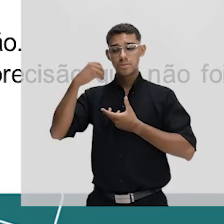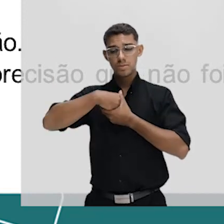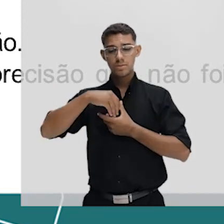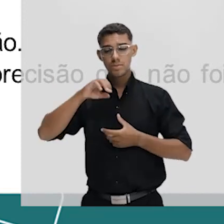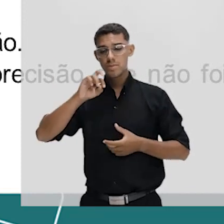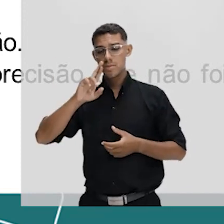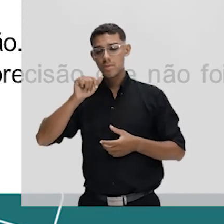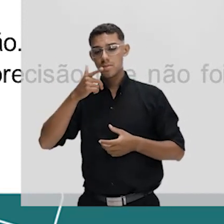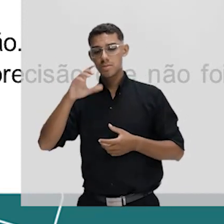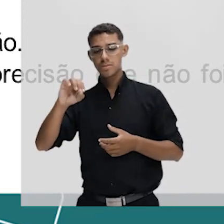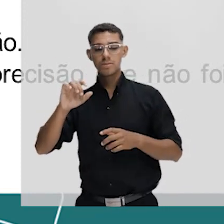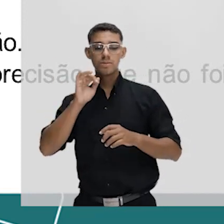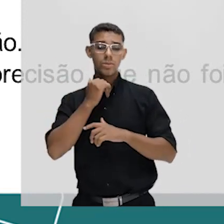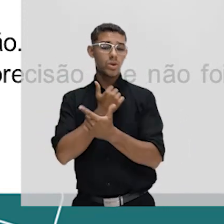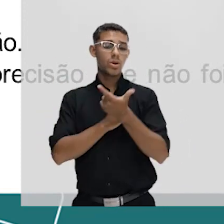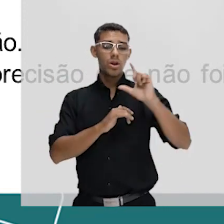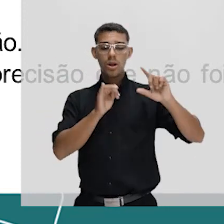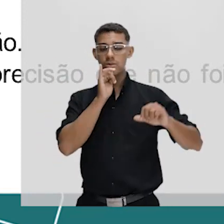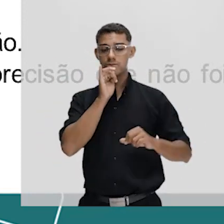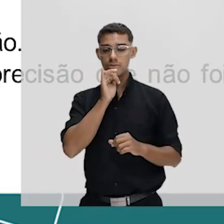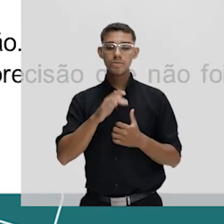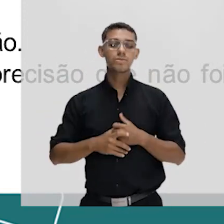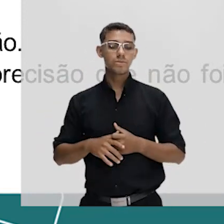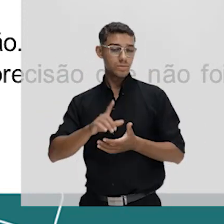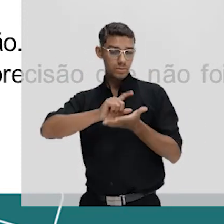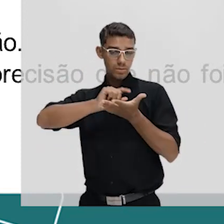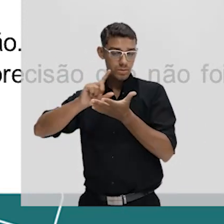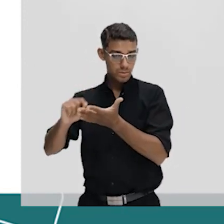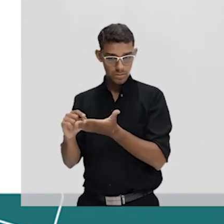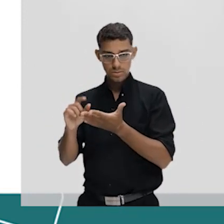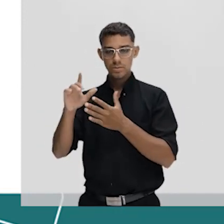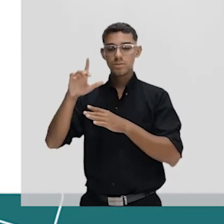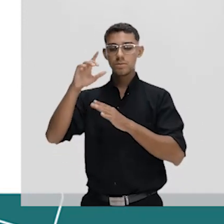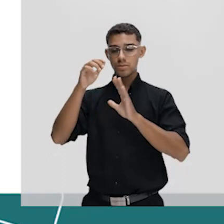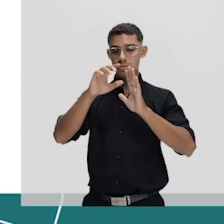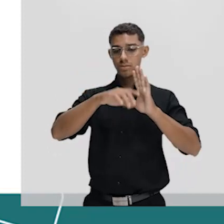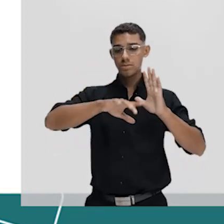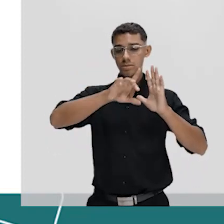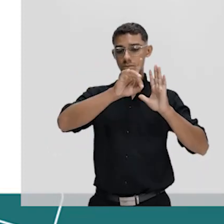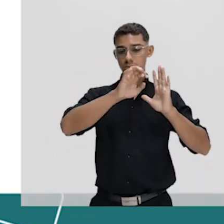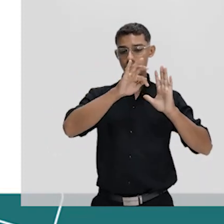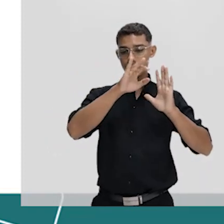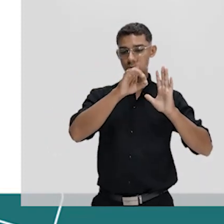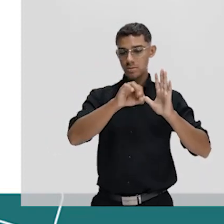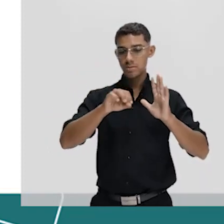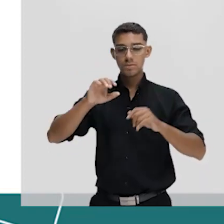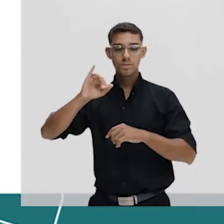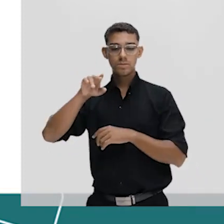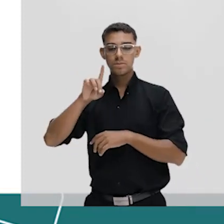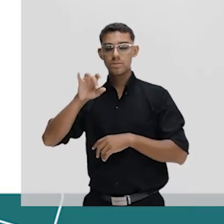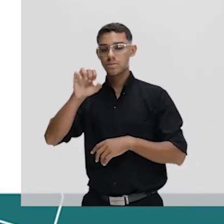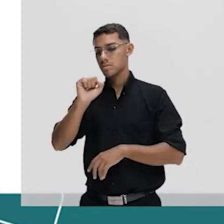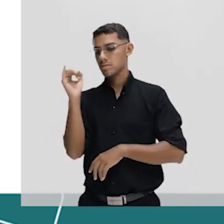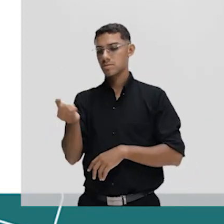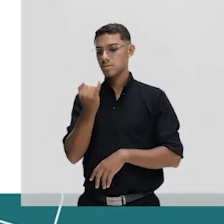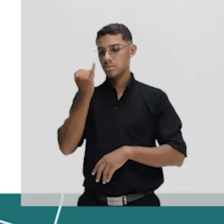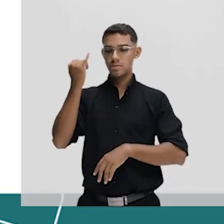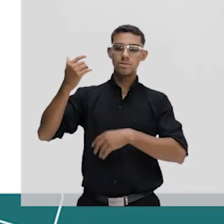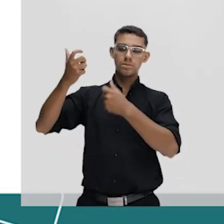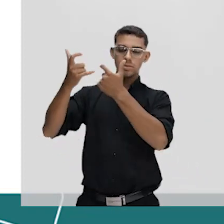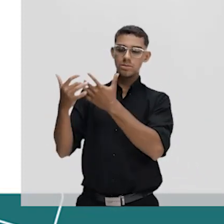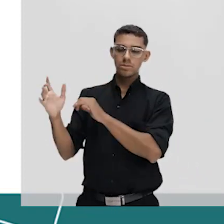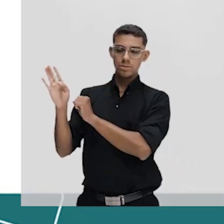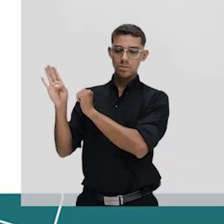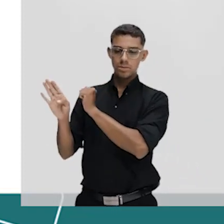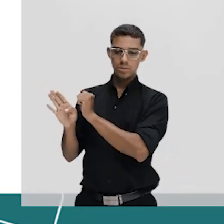né? Outros exemplos, né? O artigo definido e indefinido é importante para a determinação do substantivo.